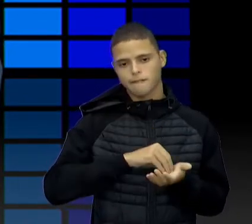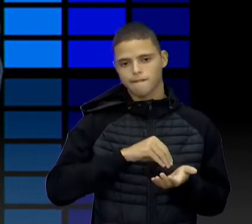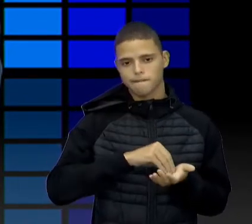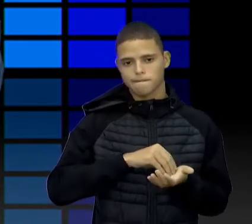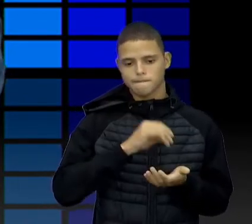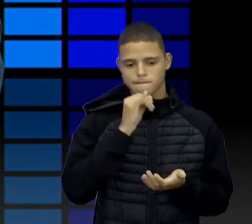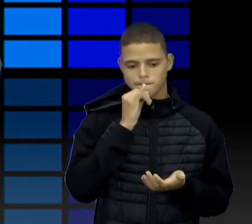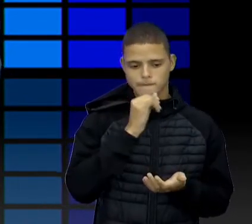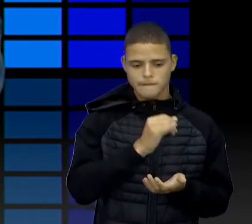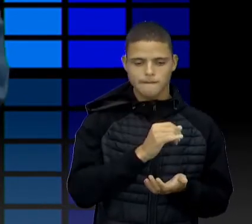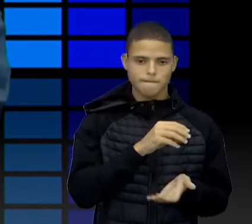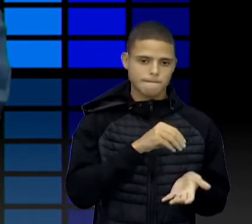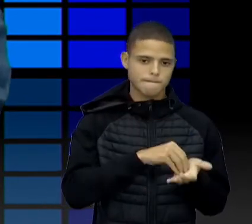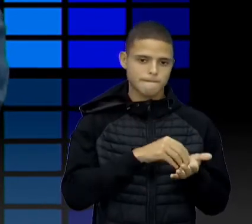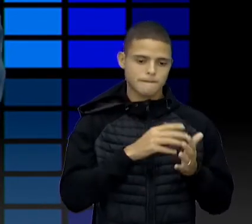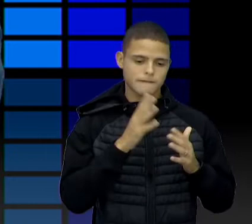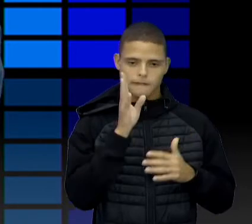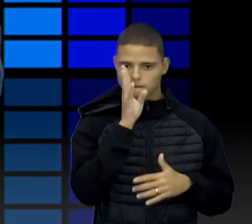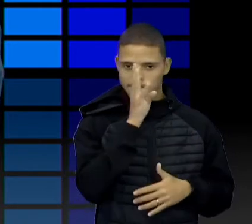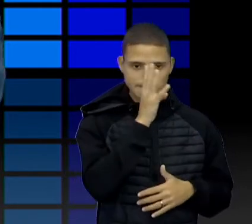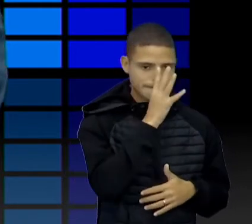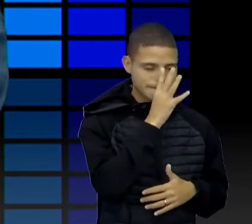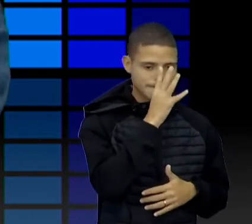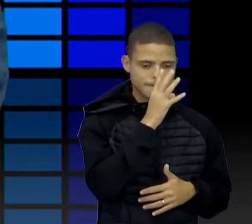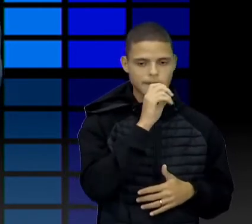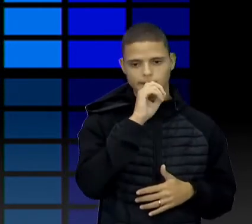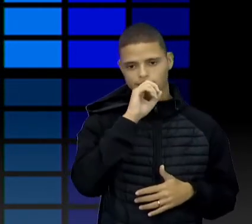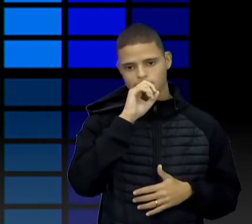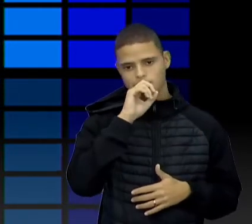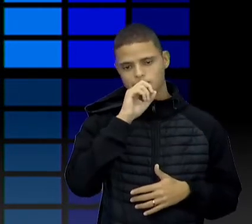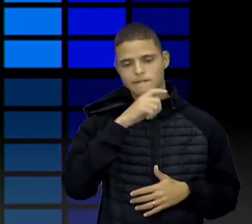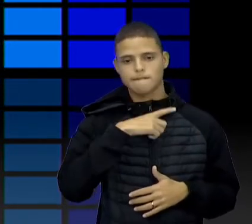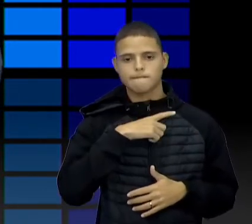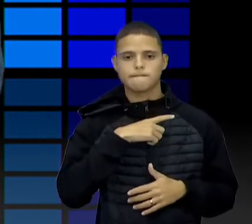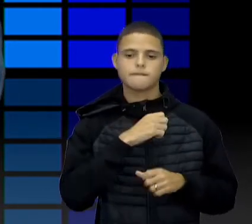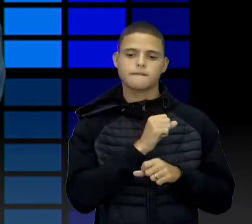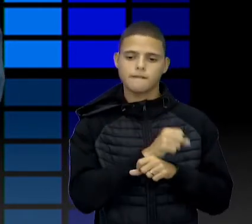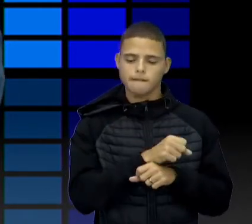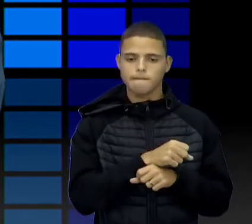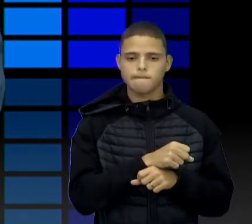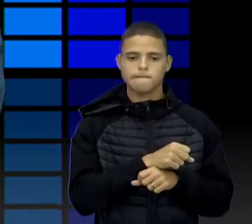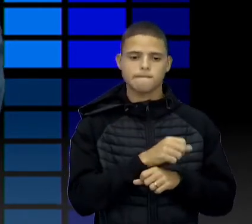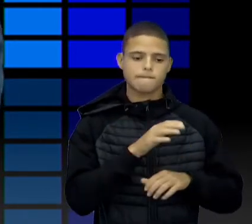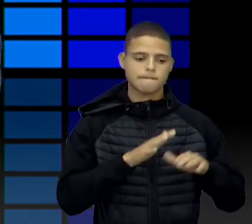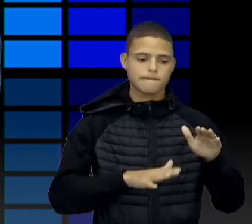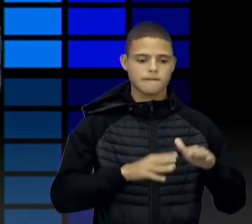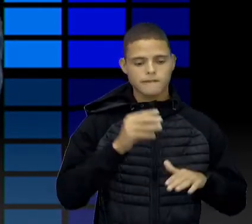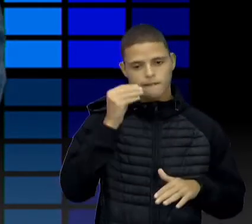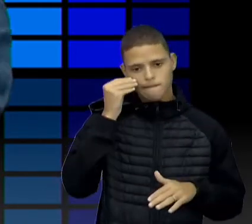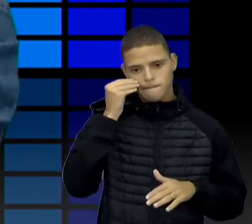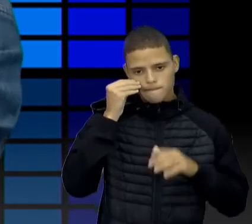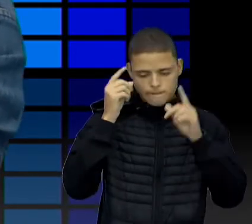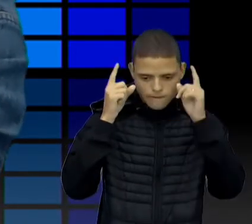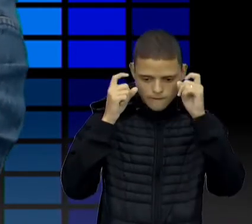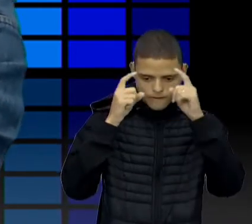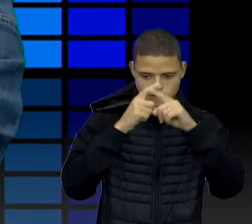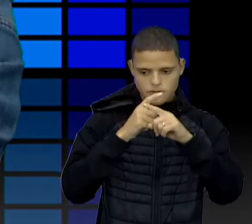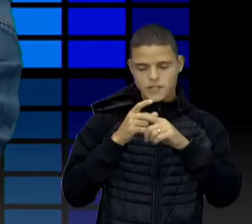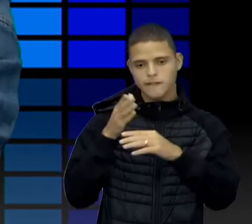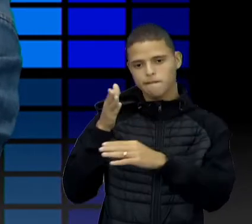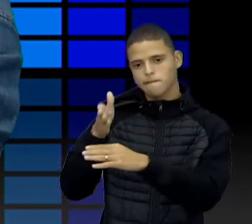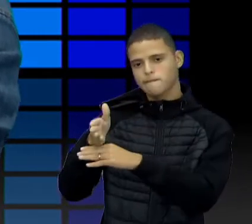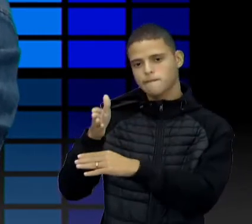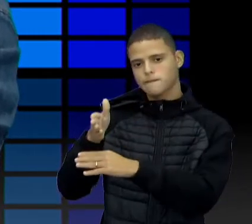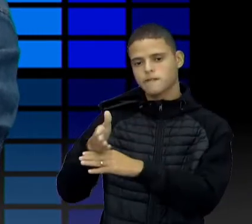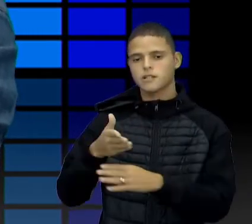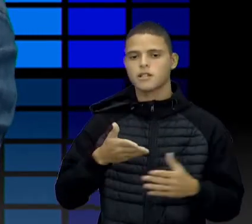desavisada, muito perdida dentro do tempo e espaço, mas que existe uma pequena parte que tenta dificultar o